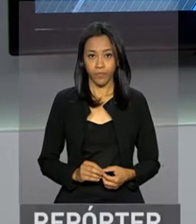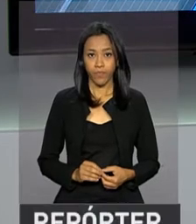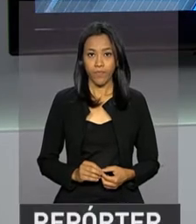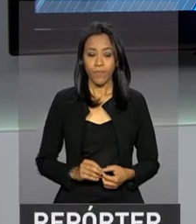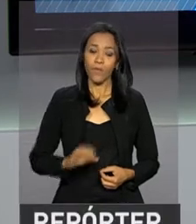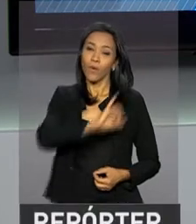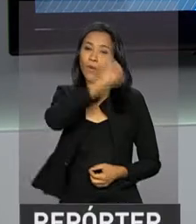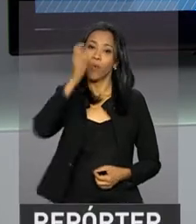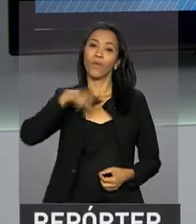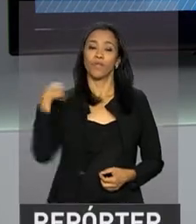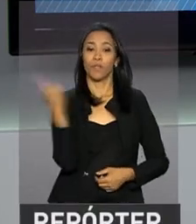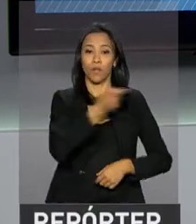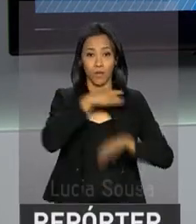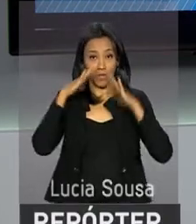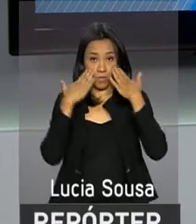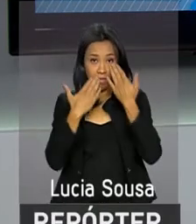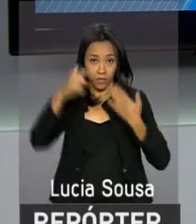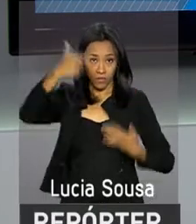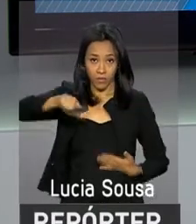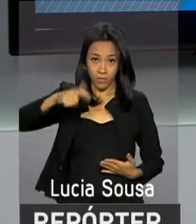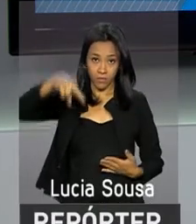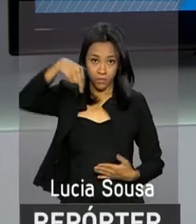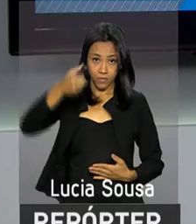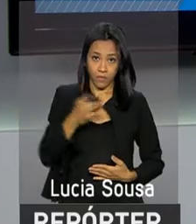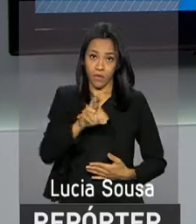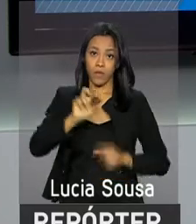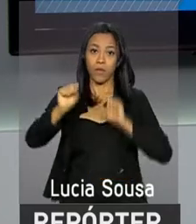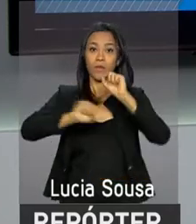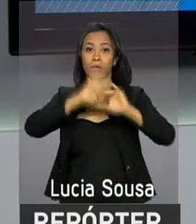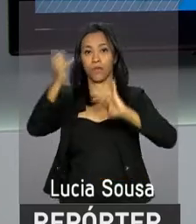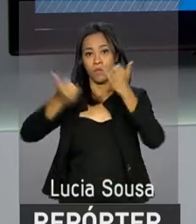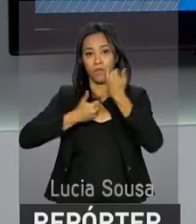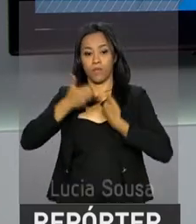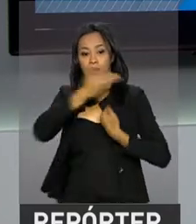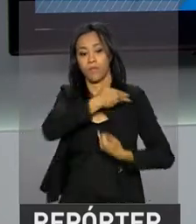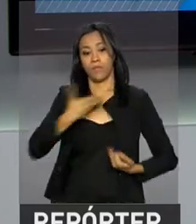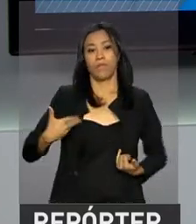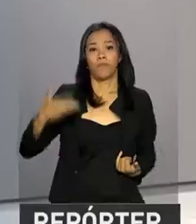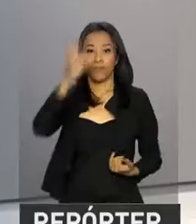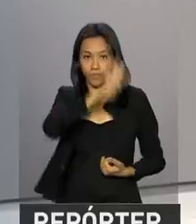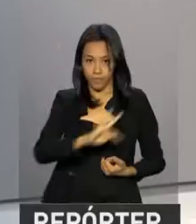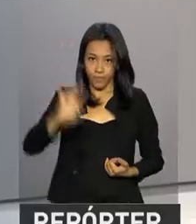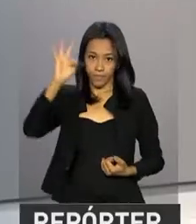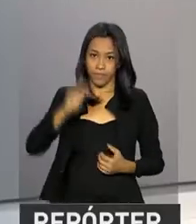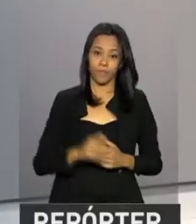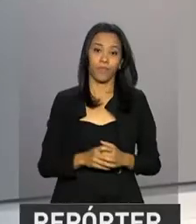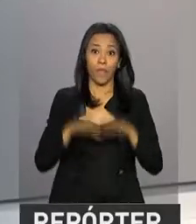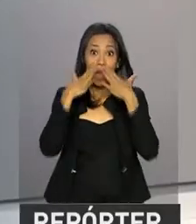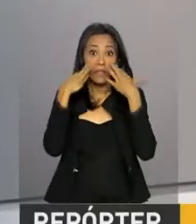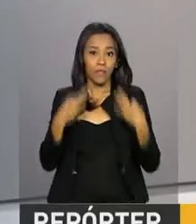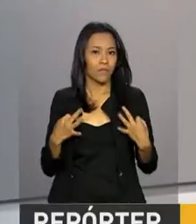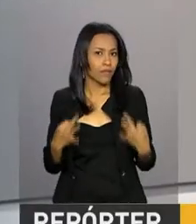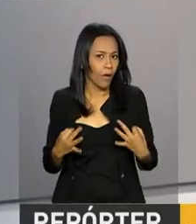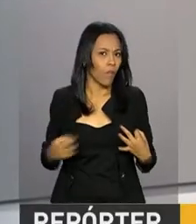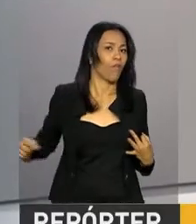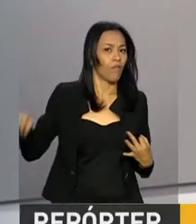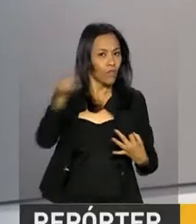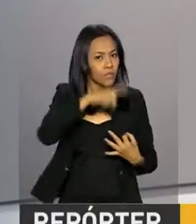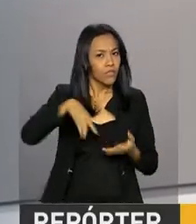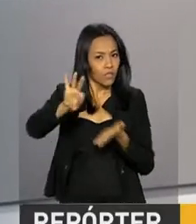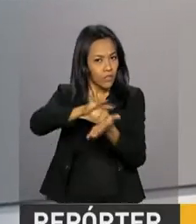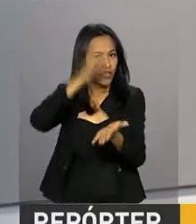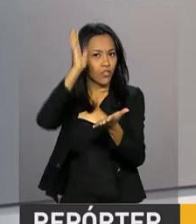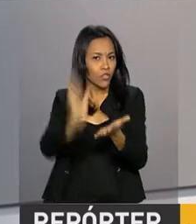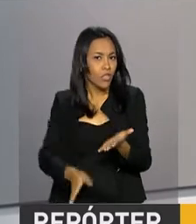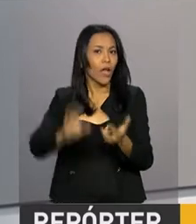olá estamos de volta com o repórter nbr com as notícias do governo federal atenção candidatos inscritos